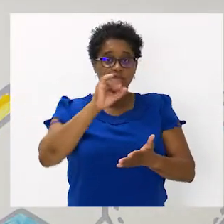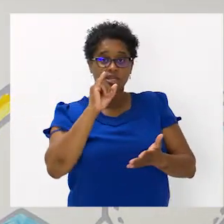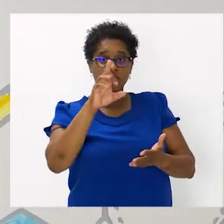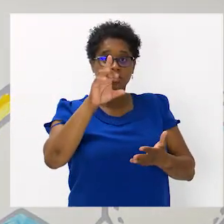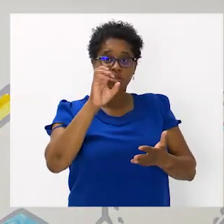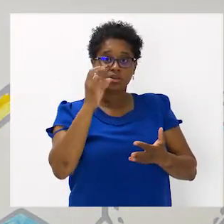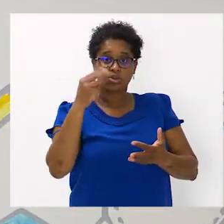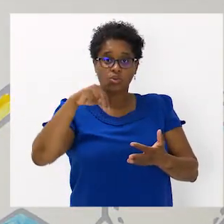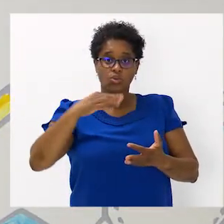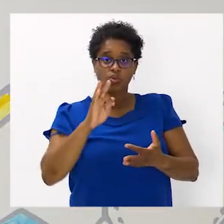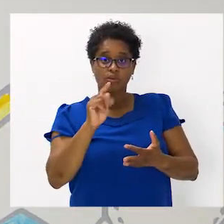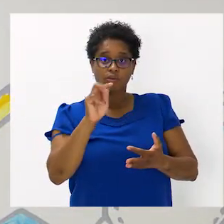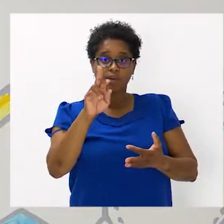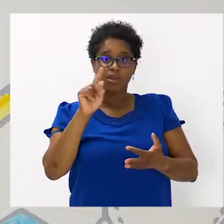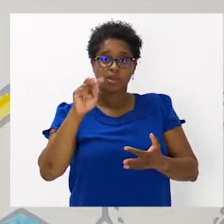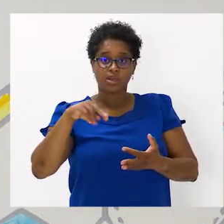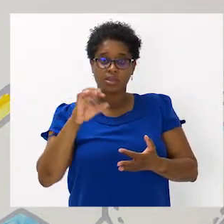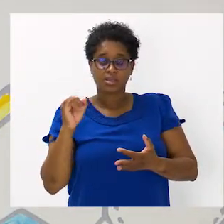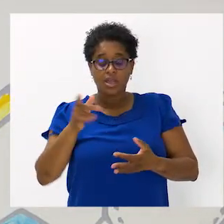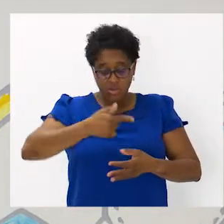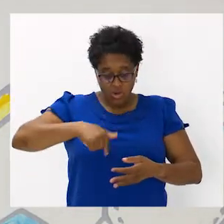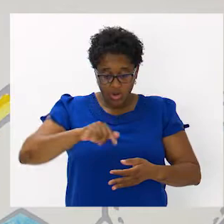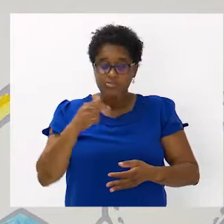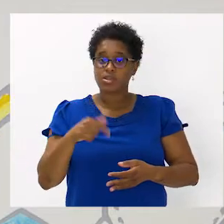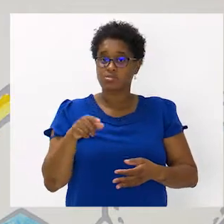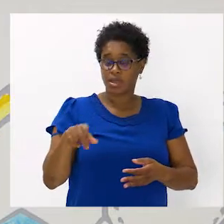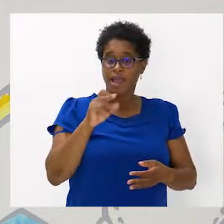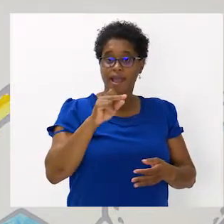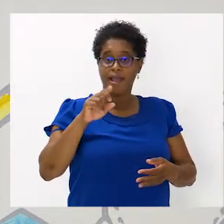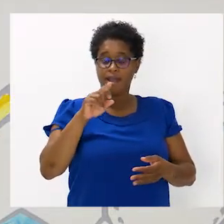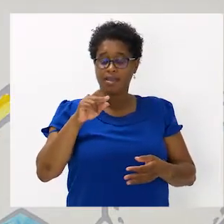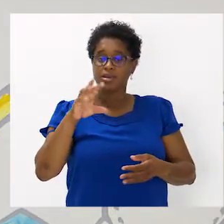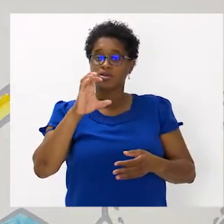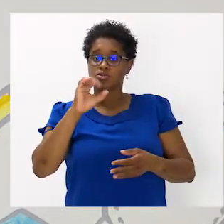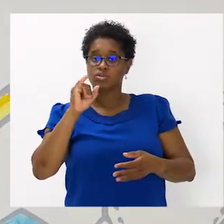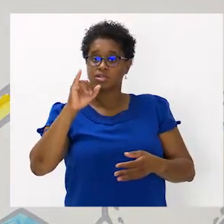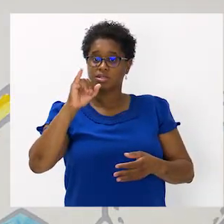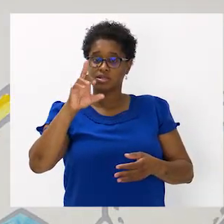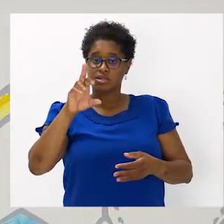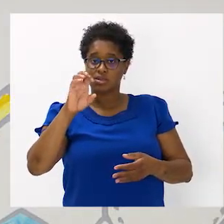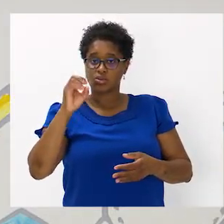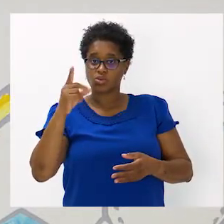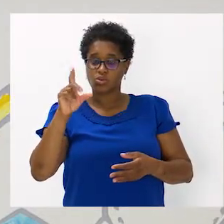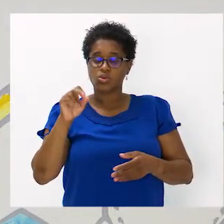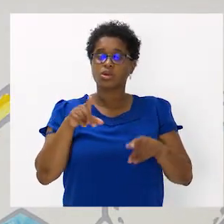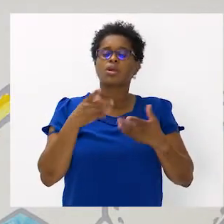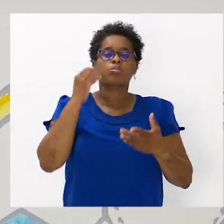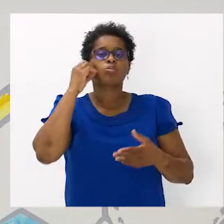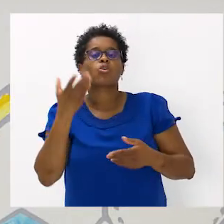circunferência. Então, nós temos aqui a área do círculo. Como é que vamos calcular? É